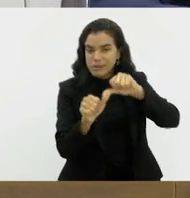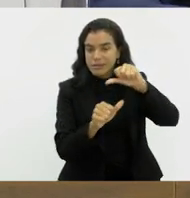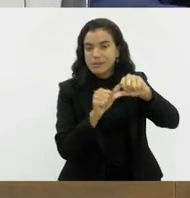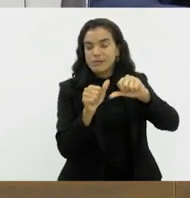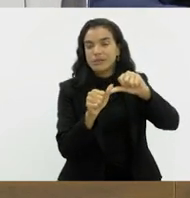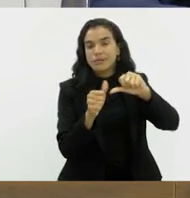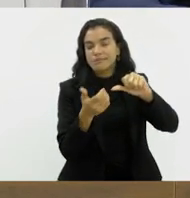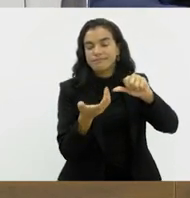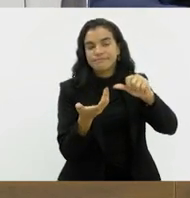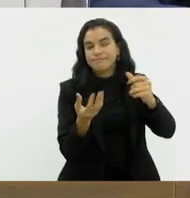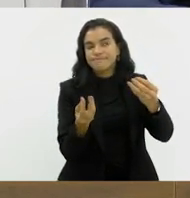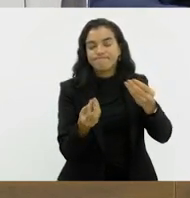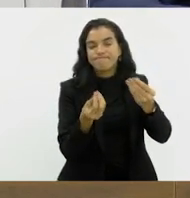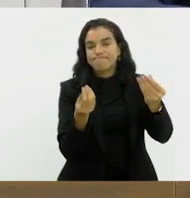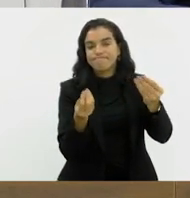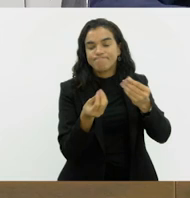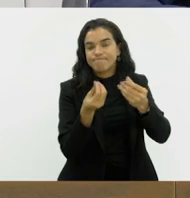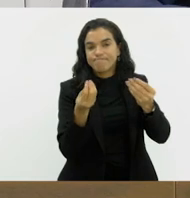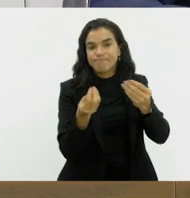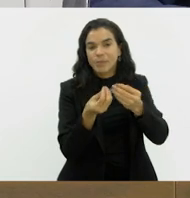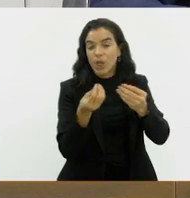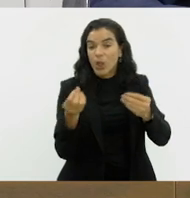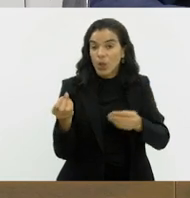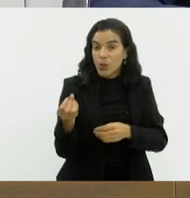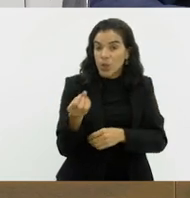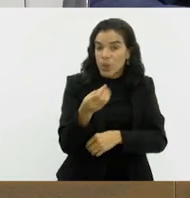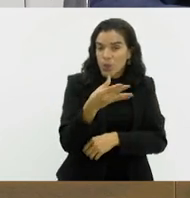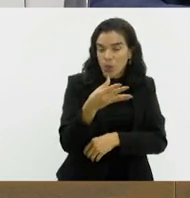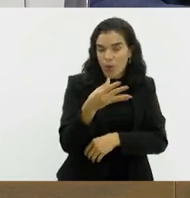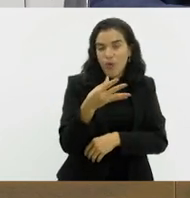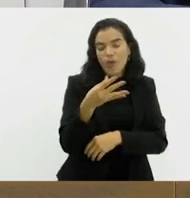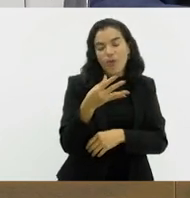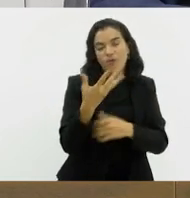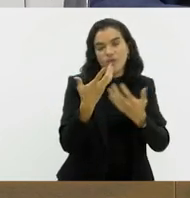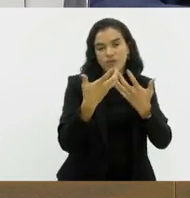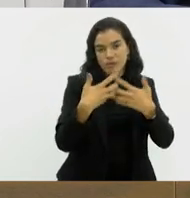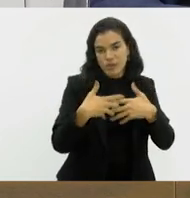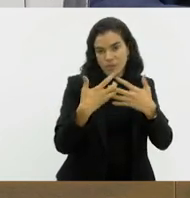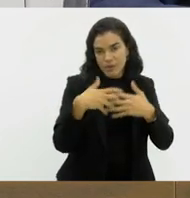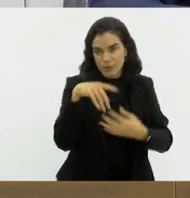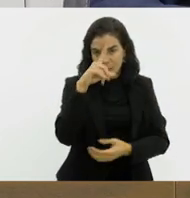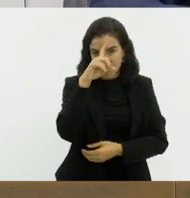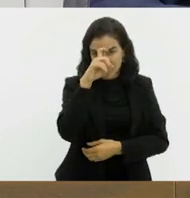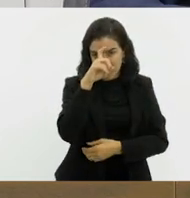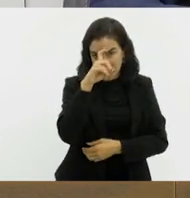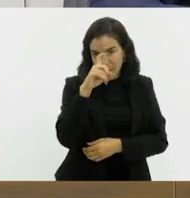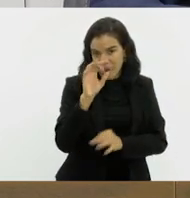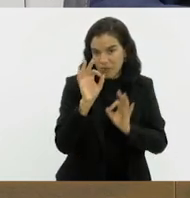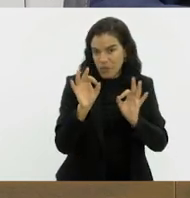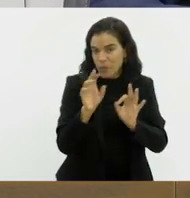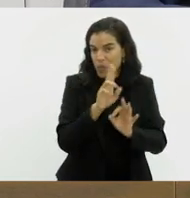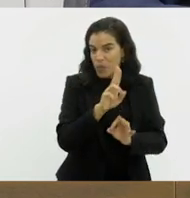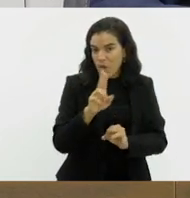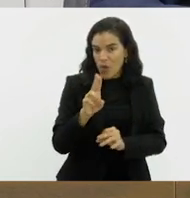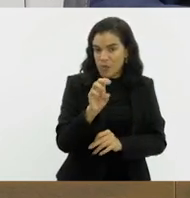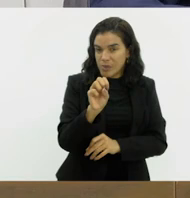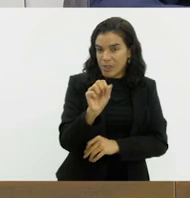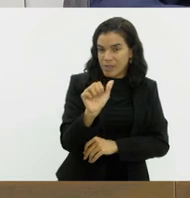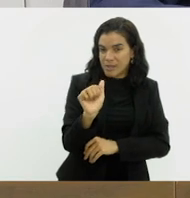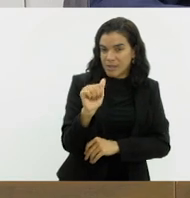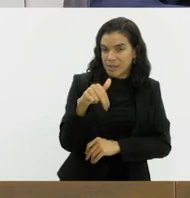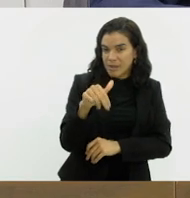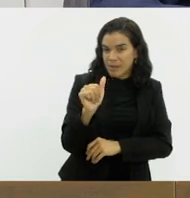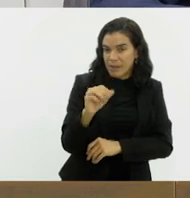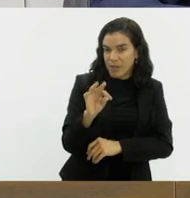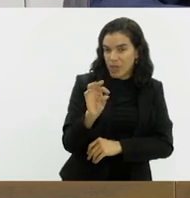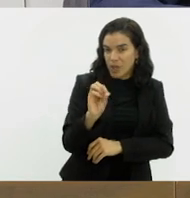a colocação de novo em funcionamento do hospital sanatório penal. Até ali